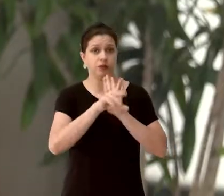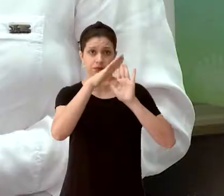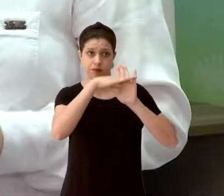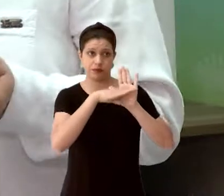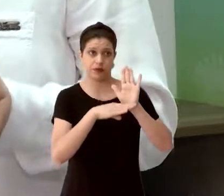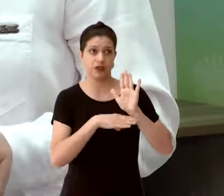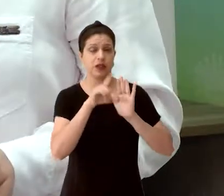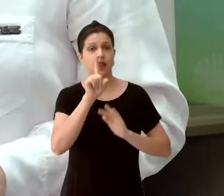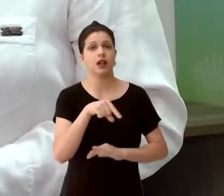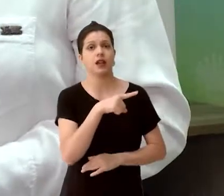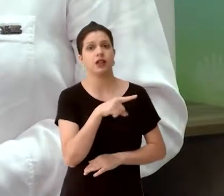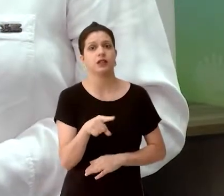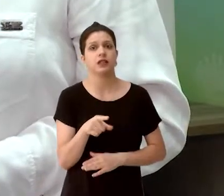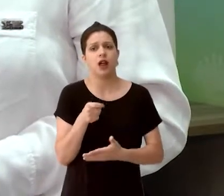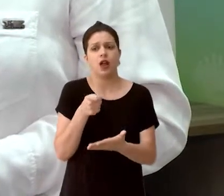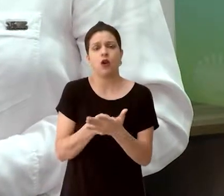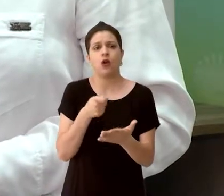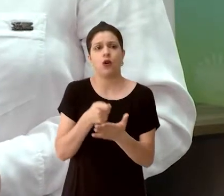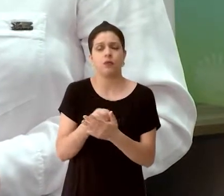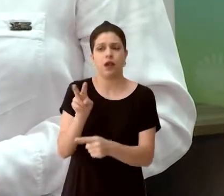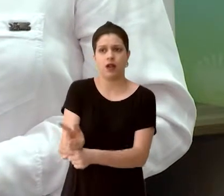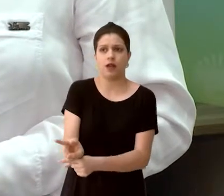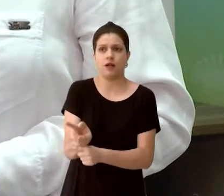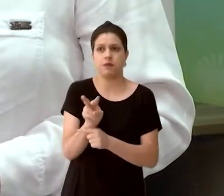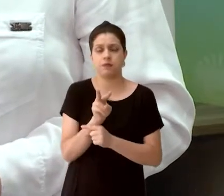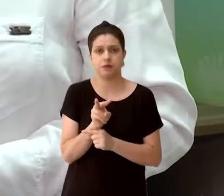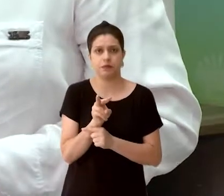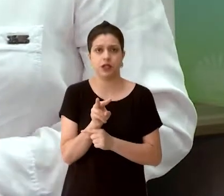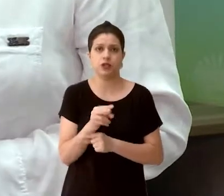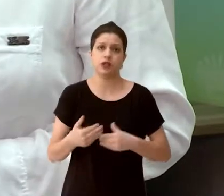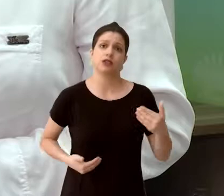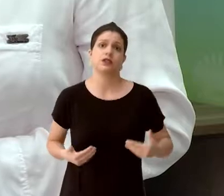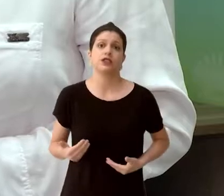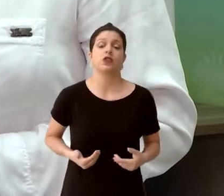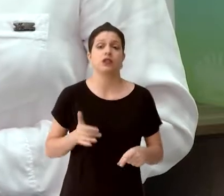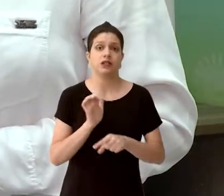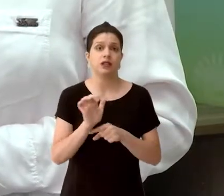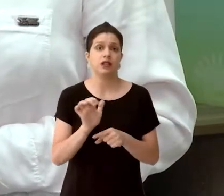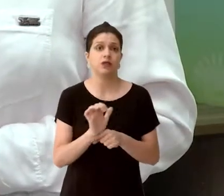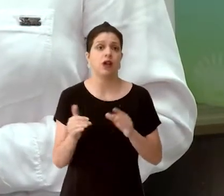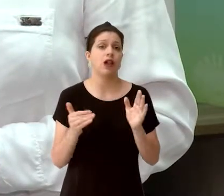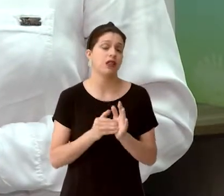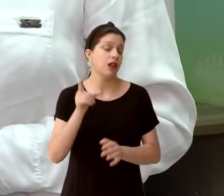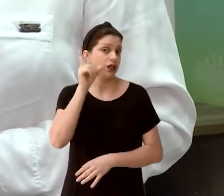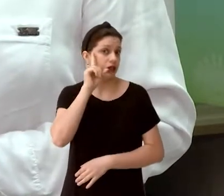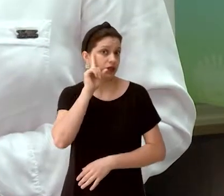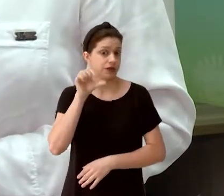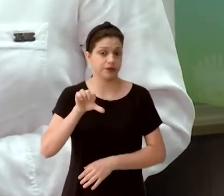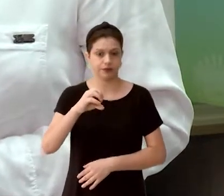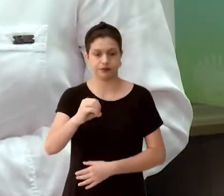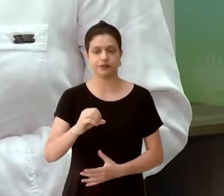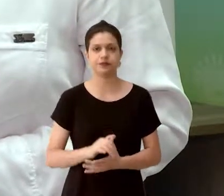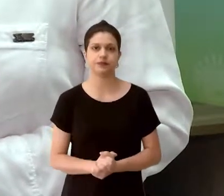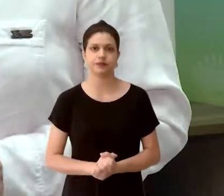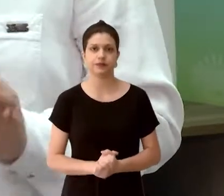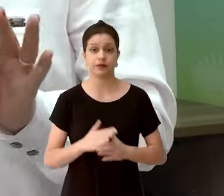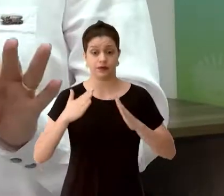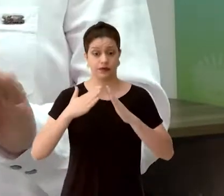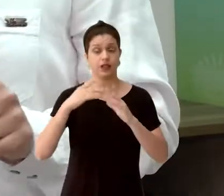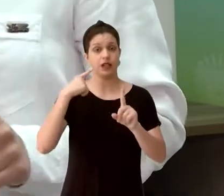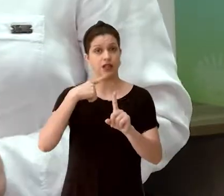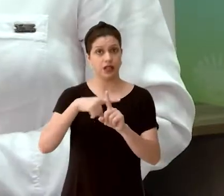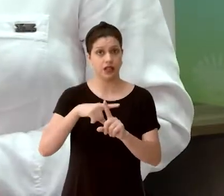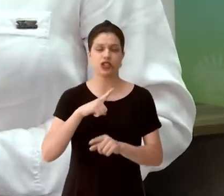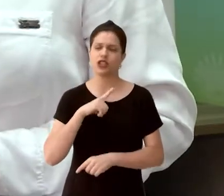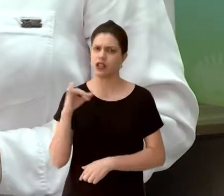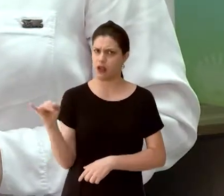economia. Também foi incluído na pauta o projeto que suspende a cobrança de empréstimo consignado dos servidores estaduais por